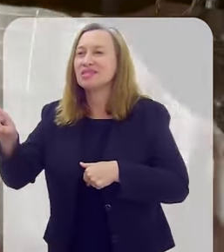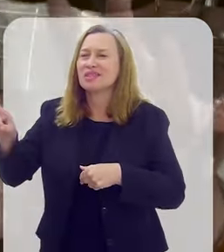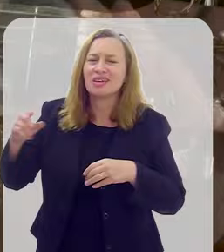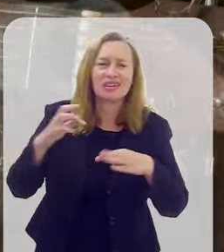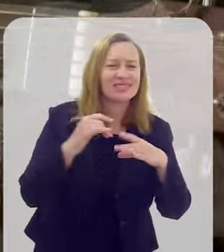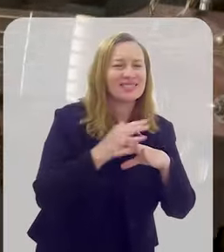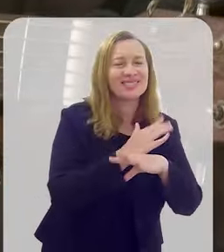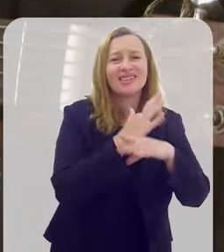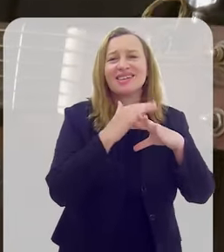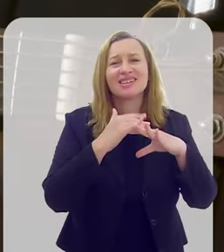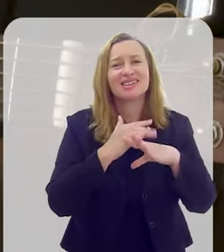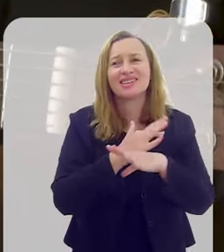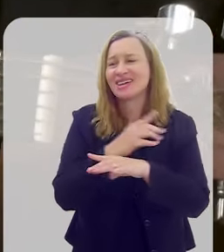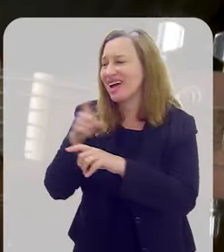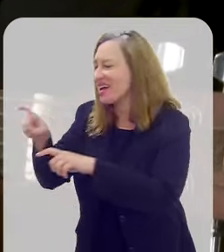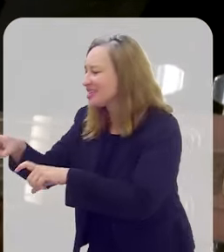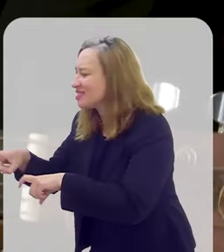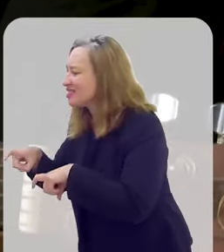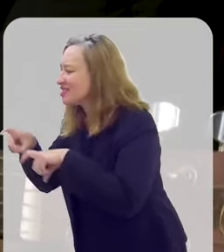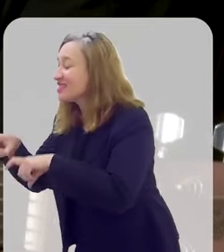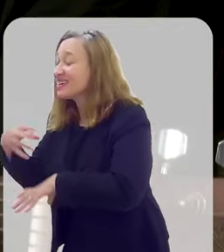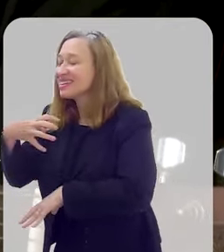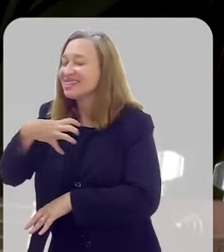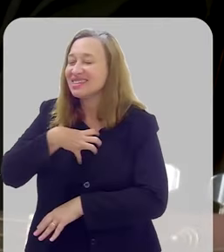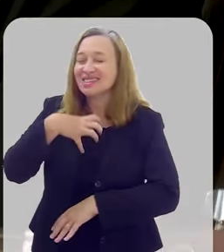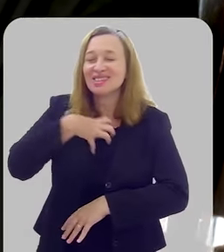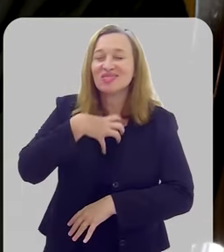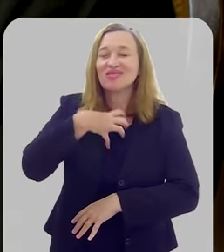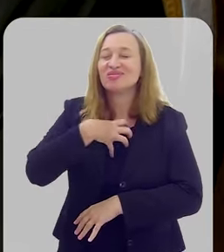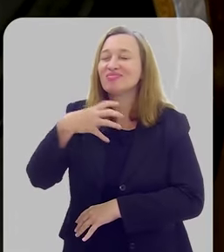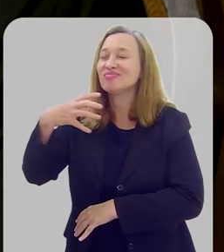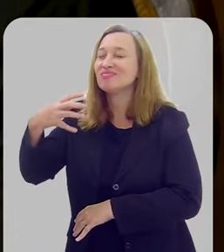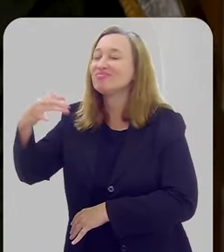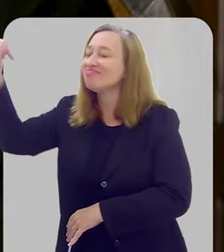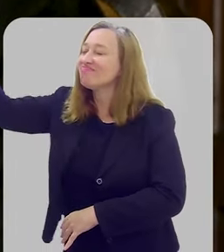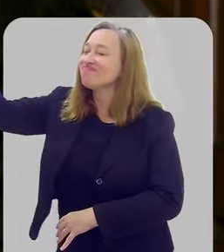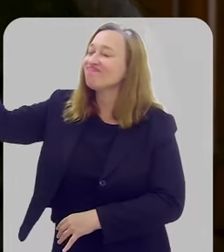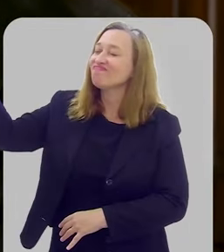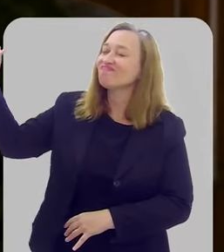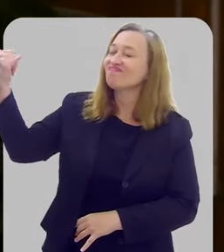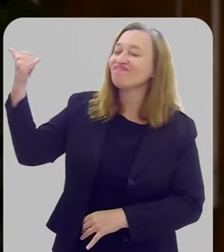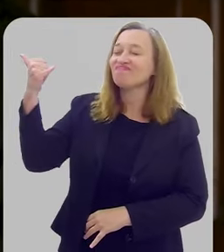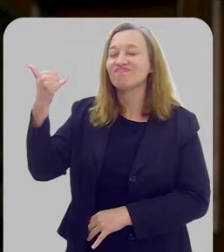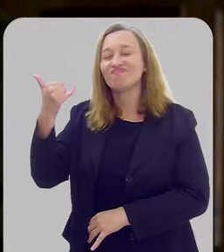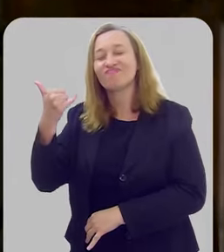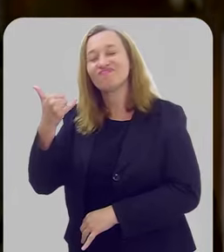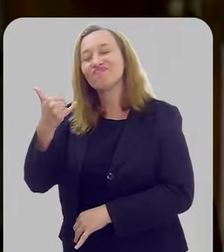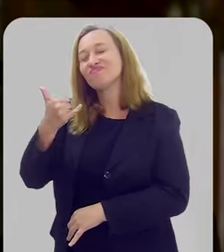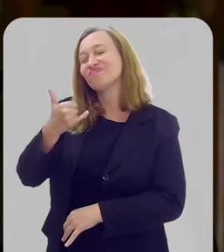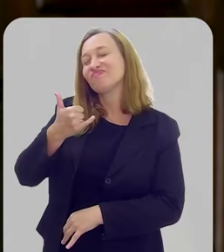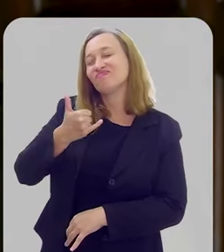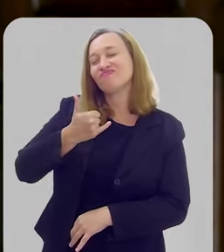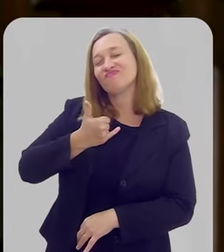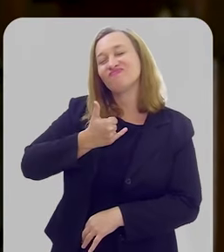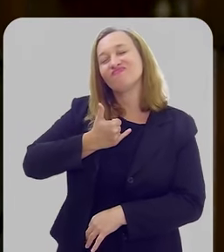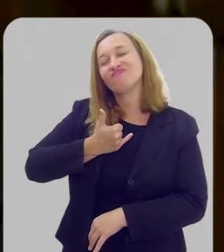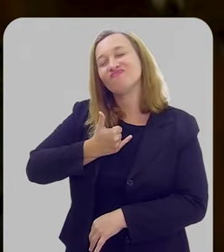lugar no campo ou na cidade ouço Claro a sua